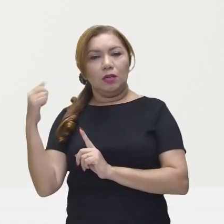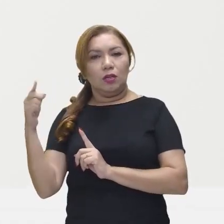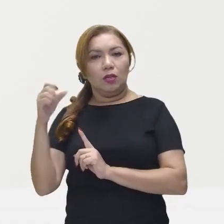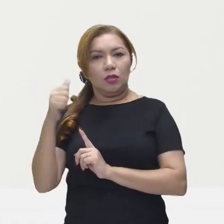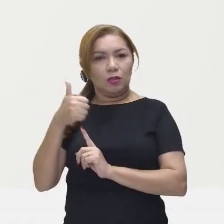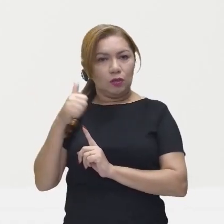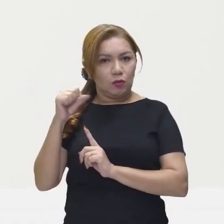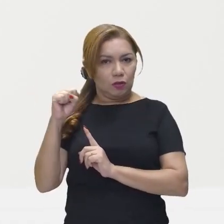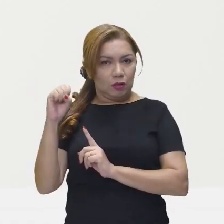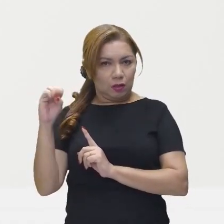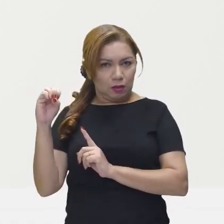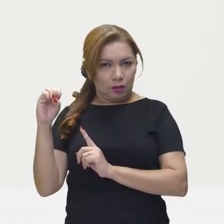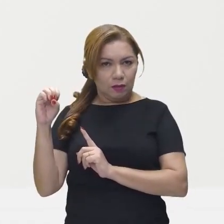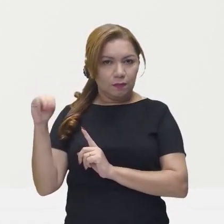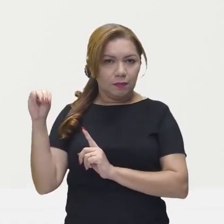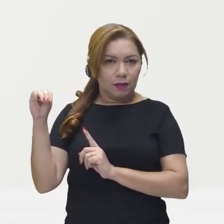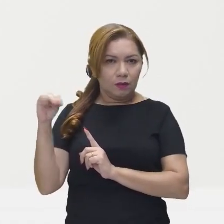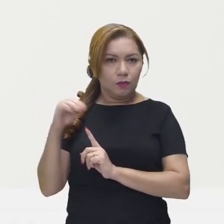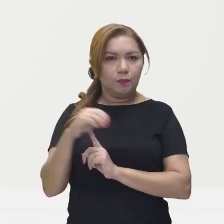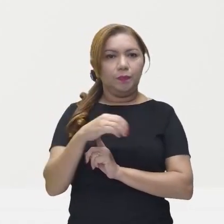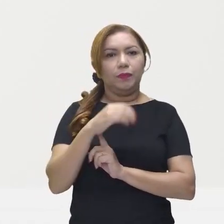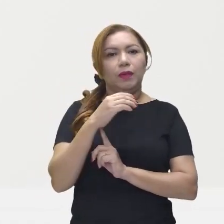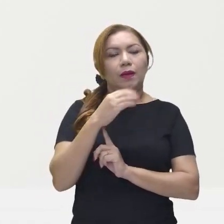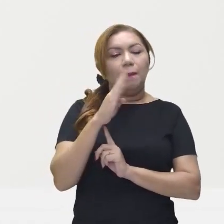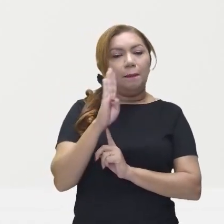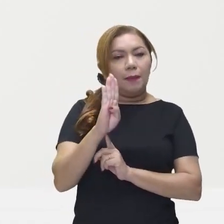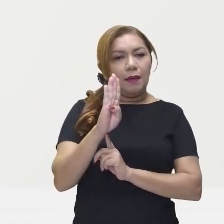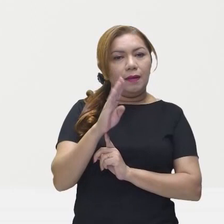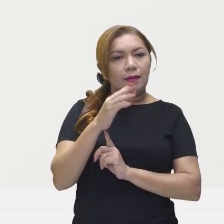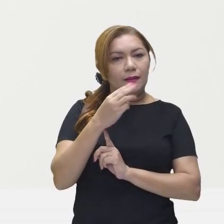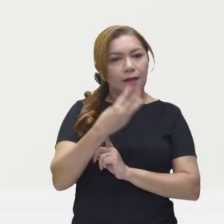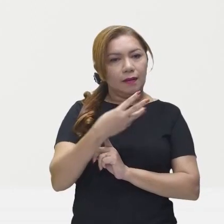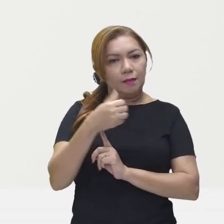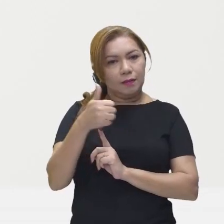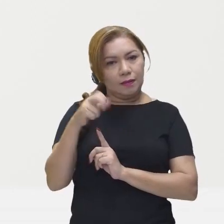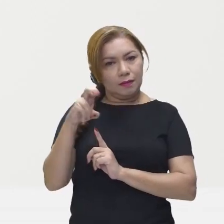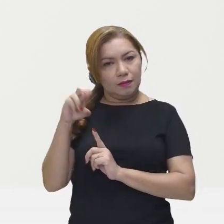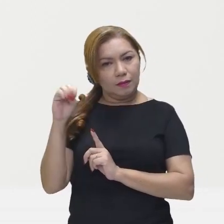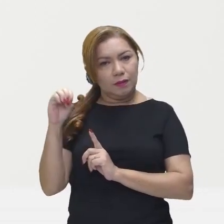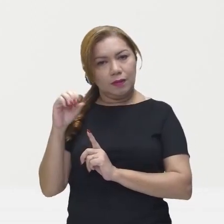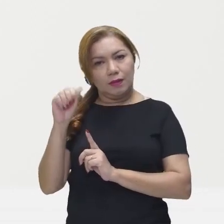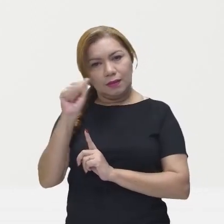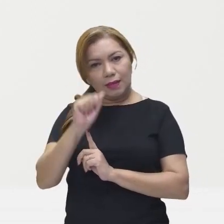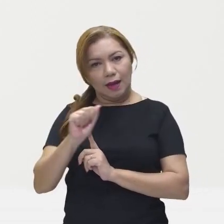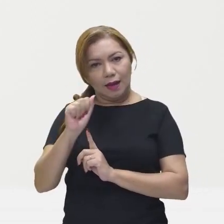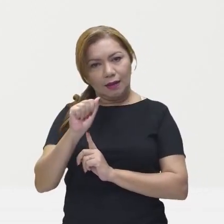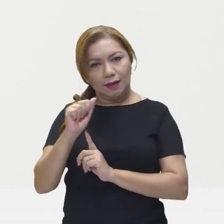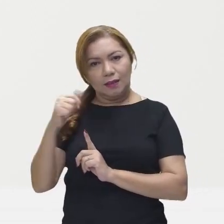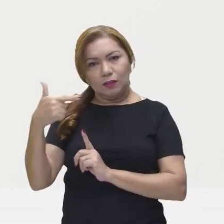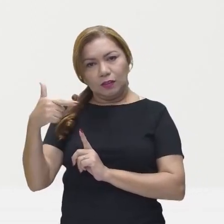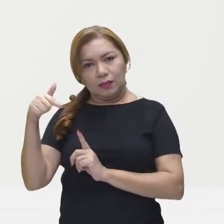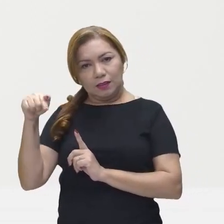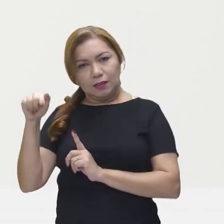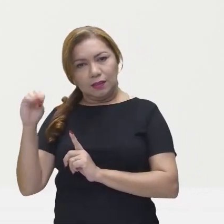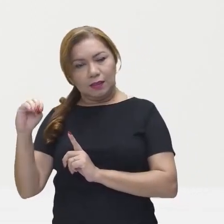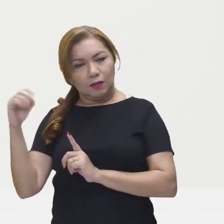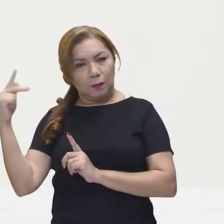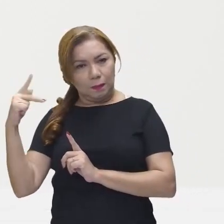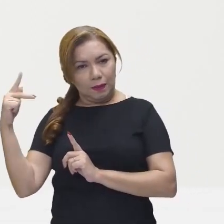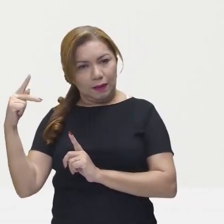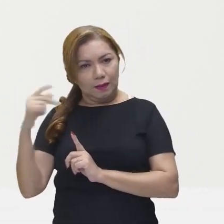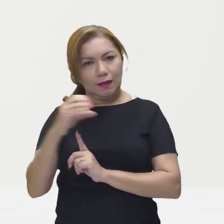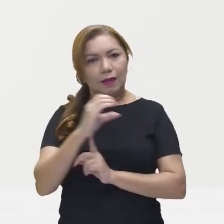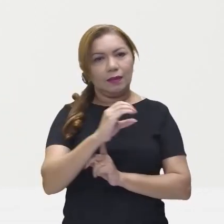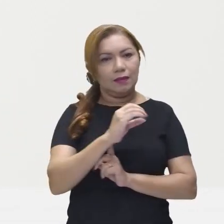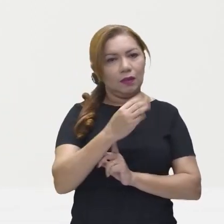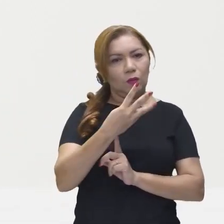perímetro, C, 4.050 metros quadrados, E, 270 metros de perímetro, ou letra D,